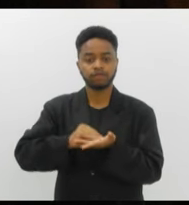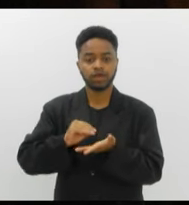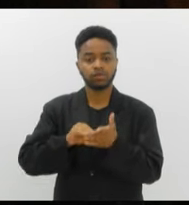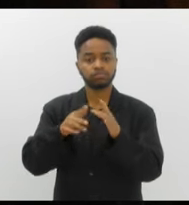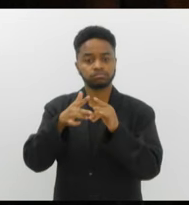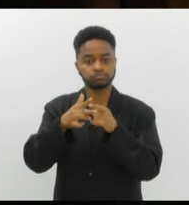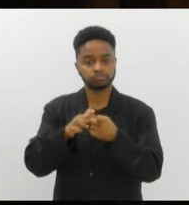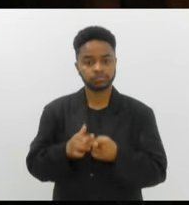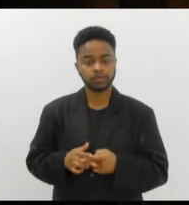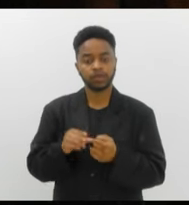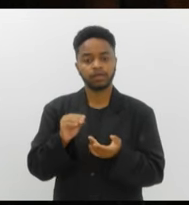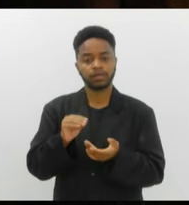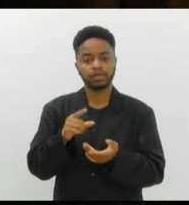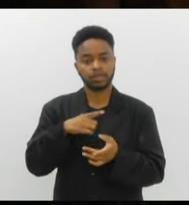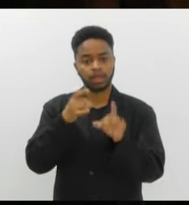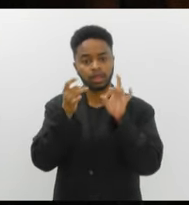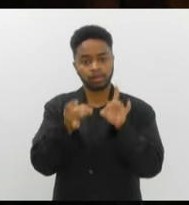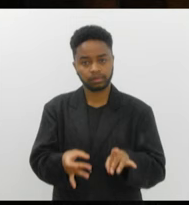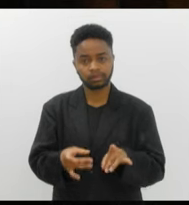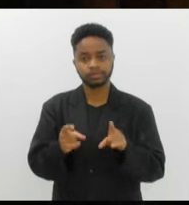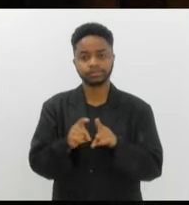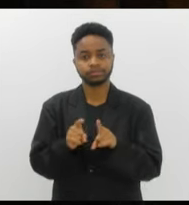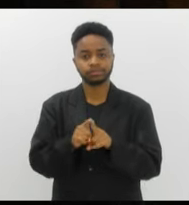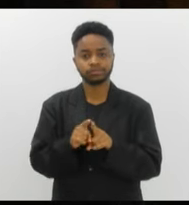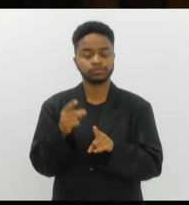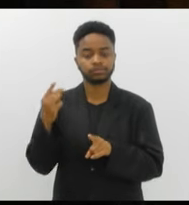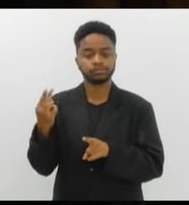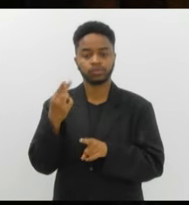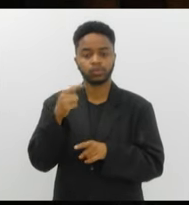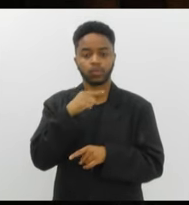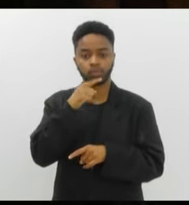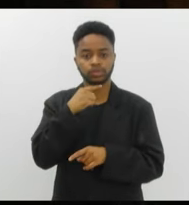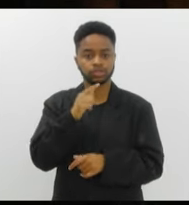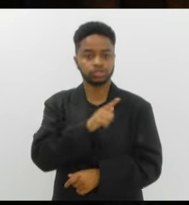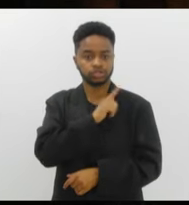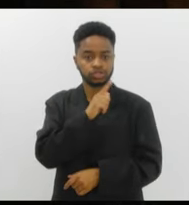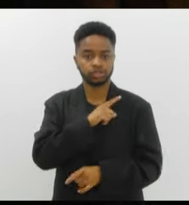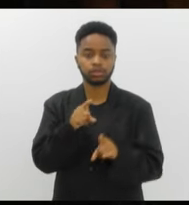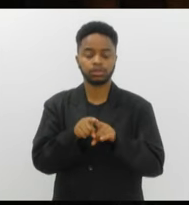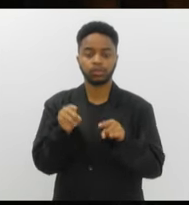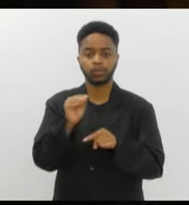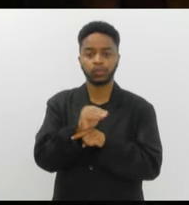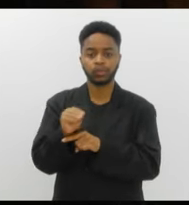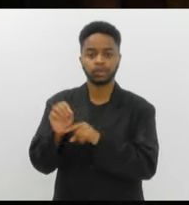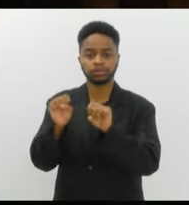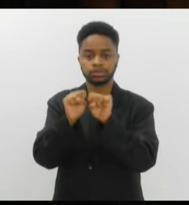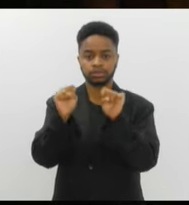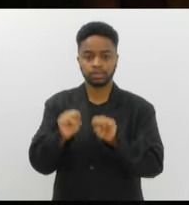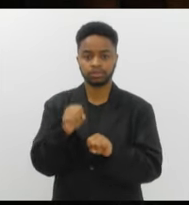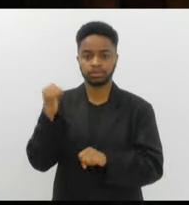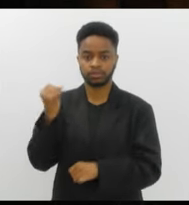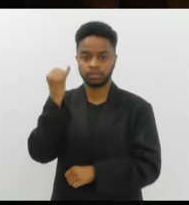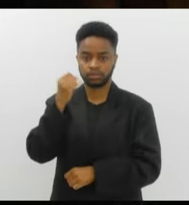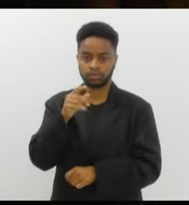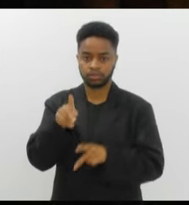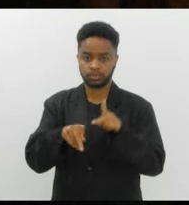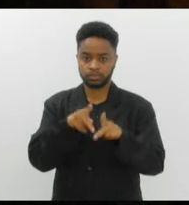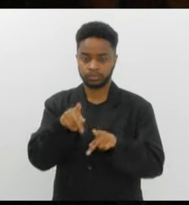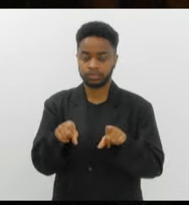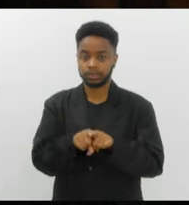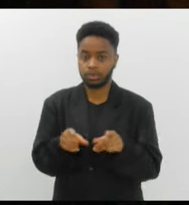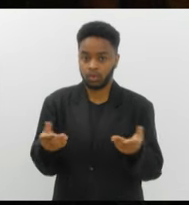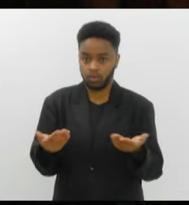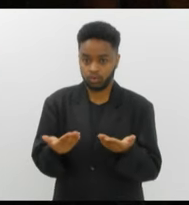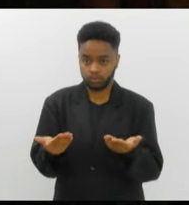manutenção, tamanho abandono, tamanha incapacidade de gestão, de cuidar desse sistema tão importante, né, para a população. E